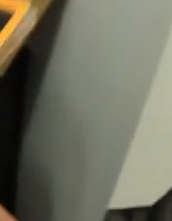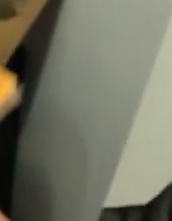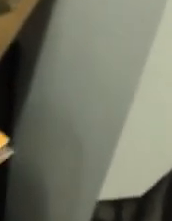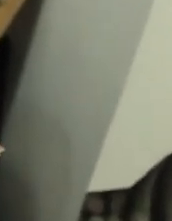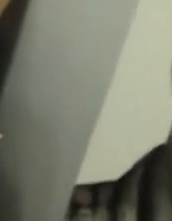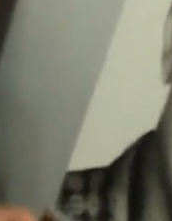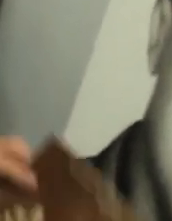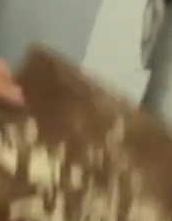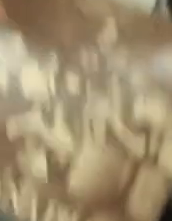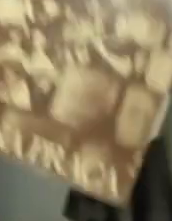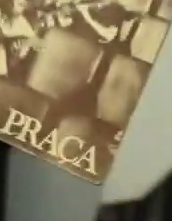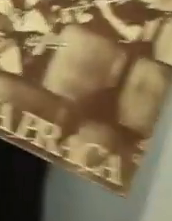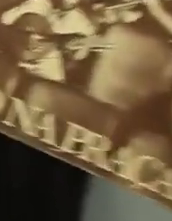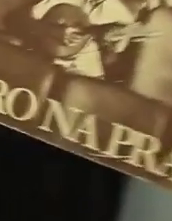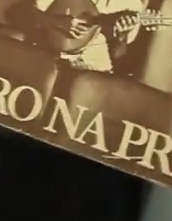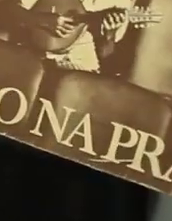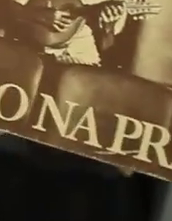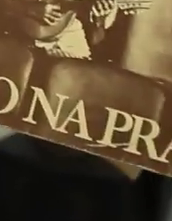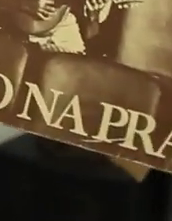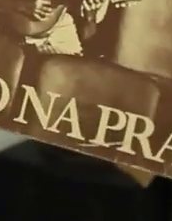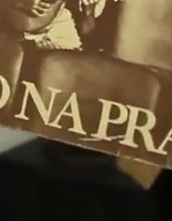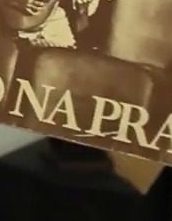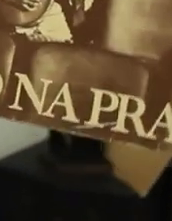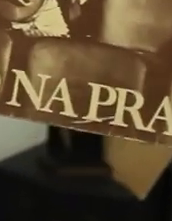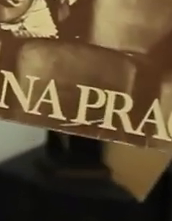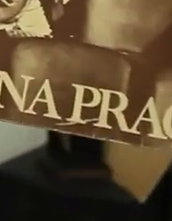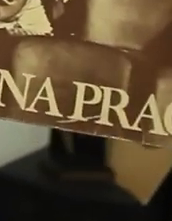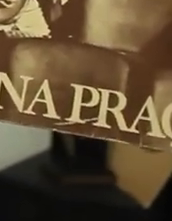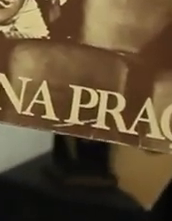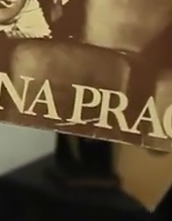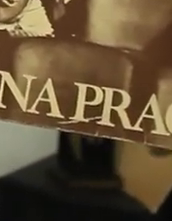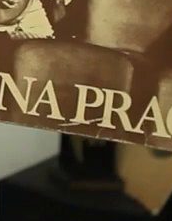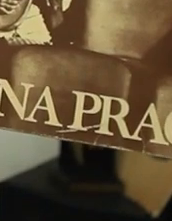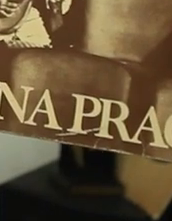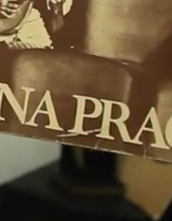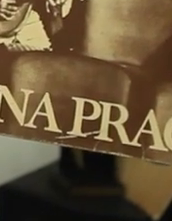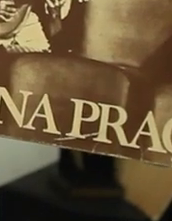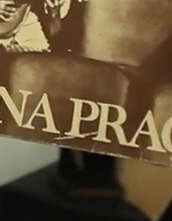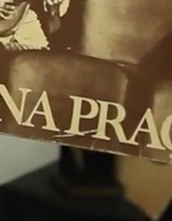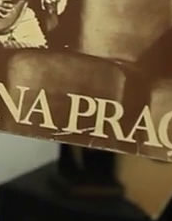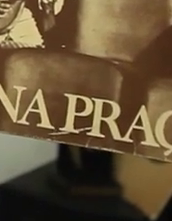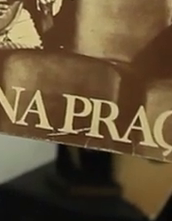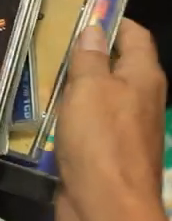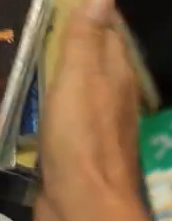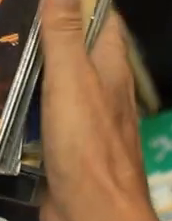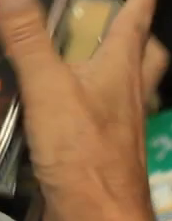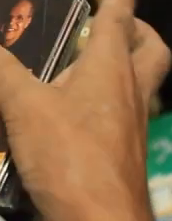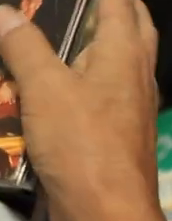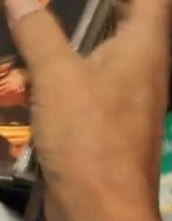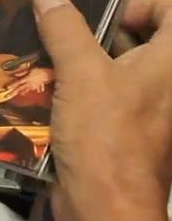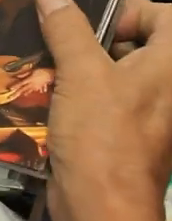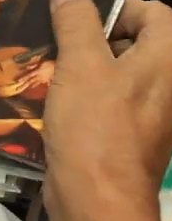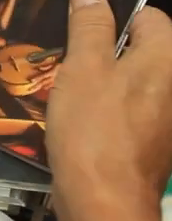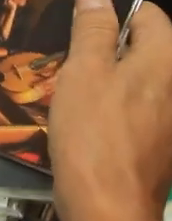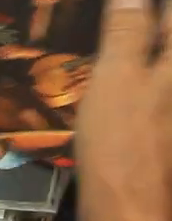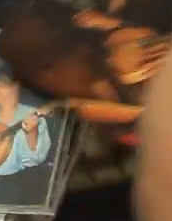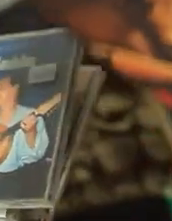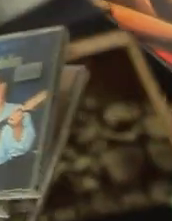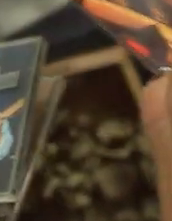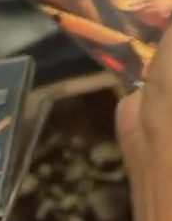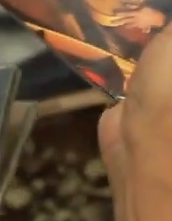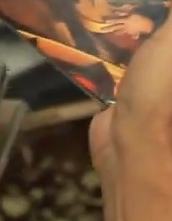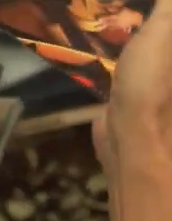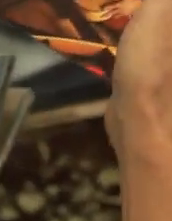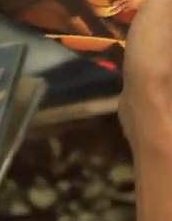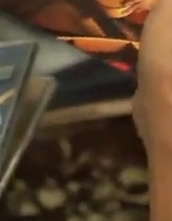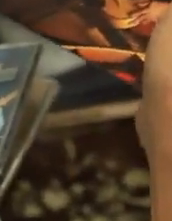foi gravado sob contrato com a EMAI Odeon. Em pé, Joel com a capa do disco de vinil Choro na Praça. Em seguida, ele